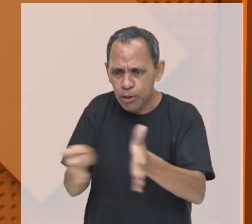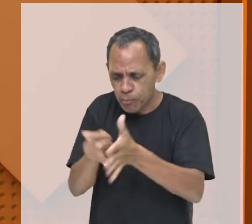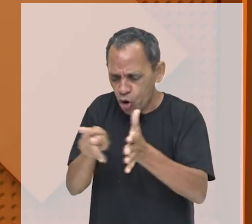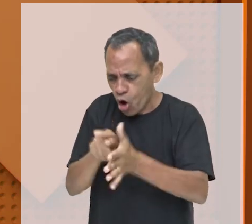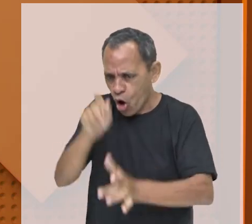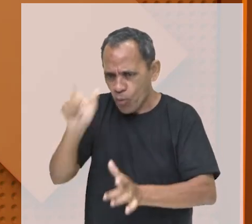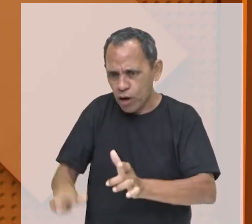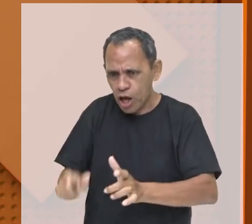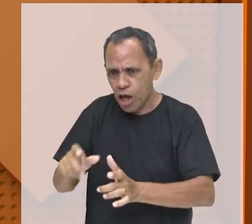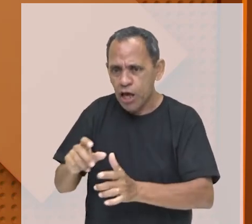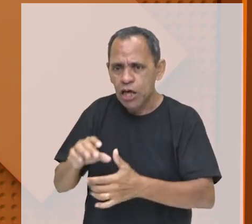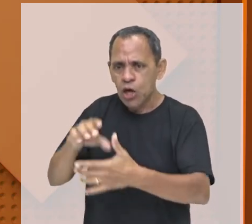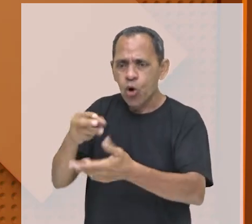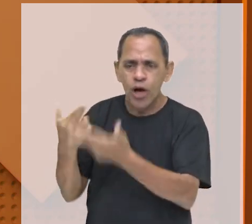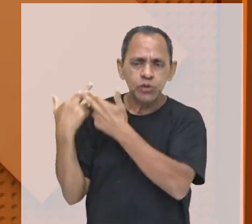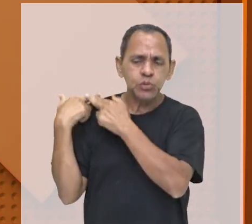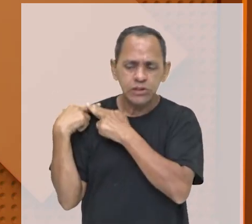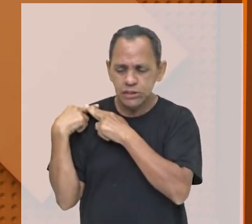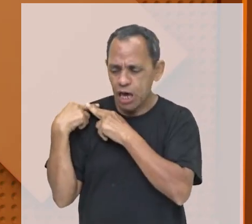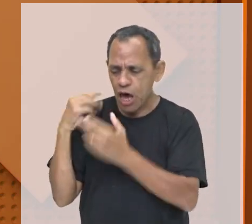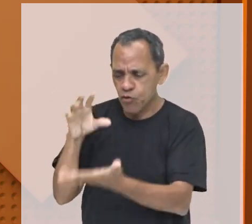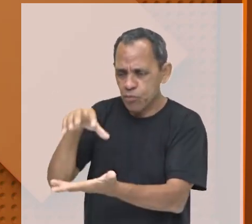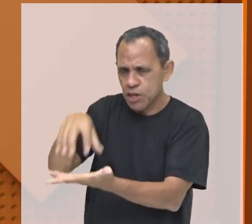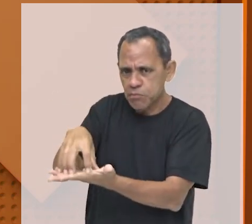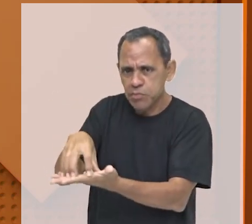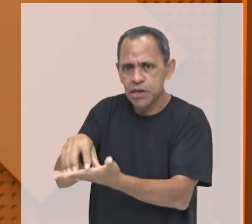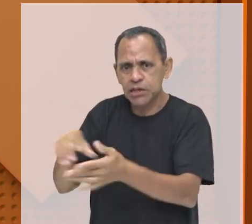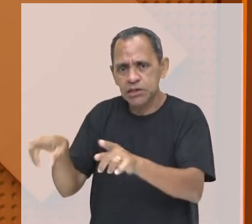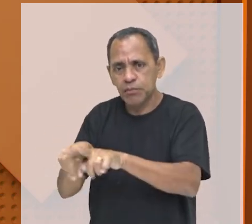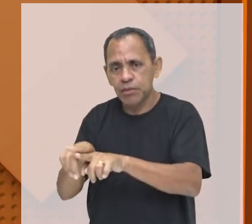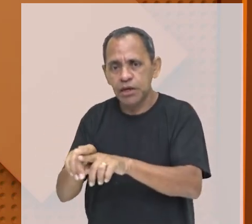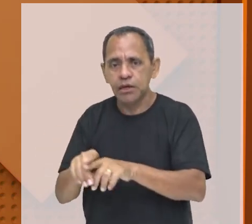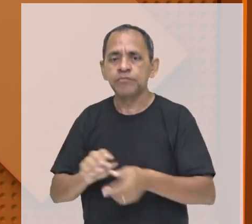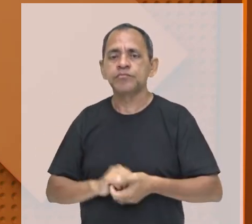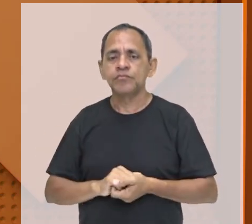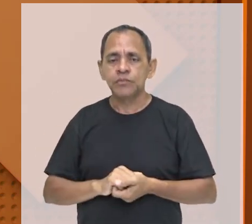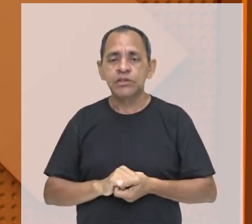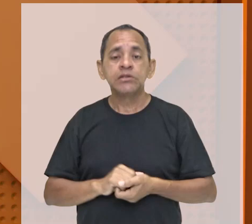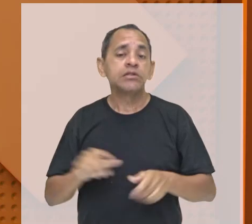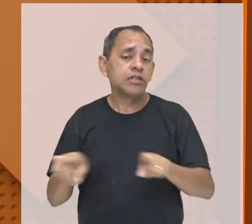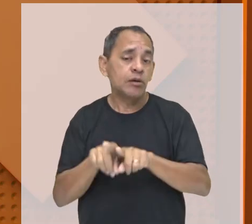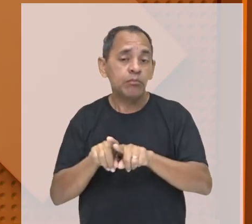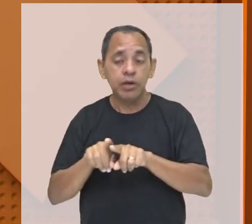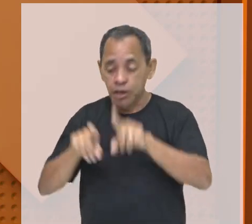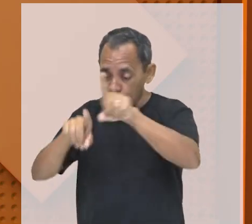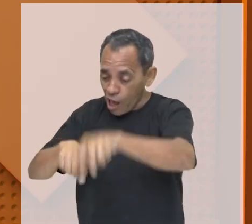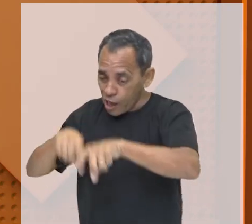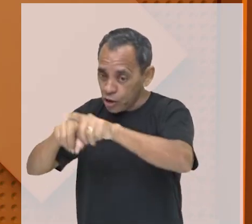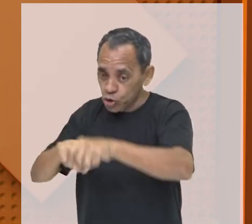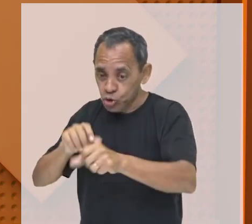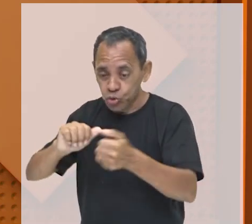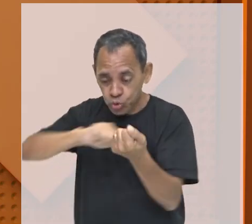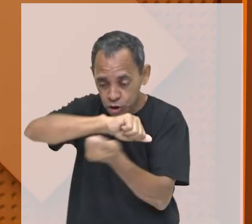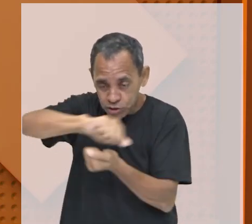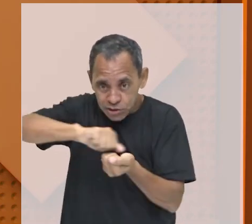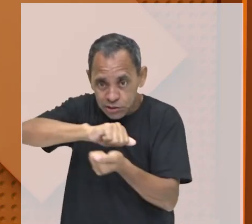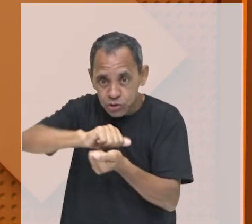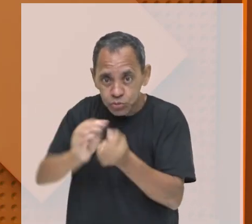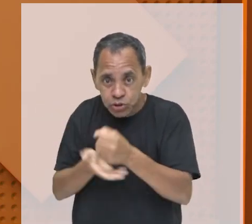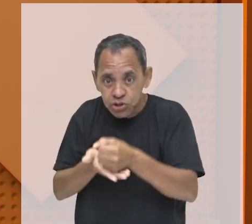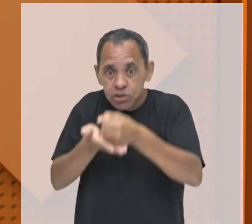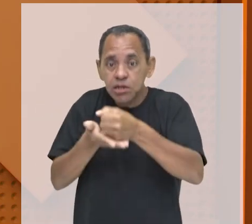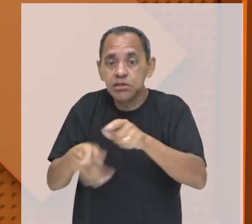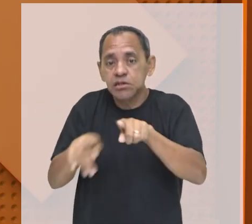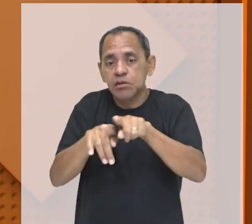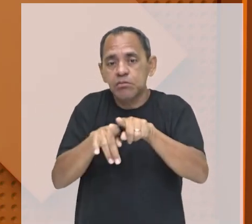aquela agricultura de subsistência em áreas menores, isso tem mudado bastante e acaba ocorrendo as revoluções. E